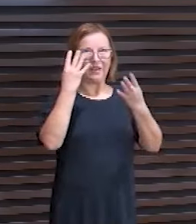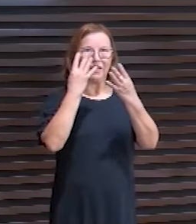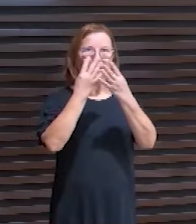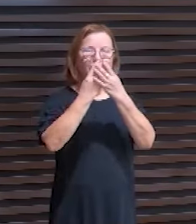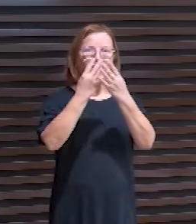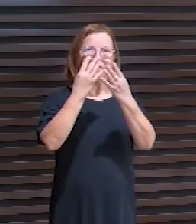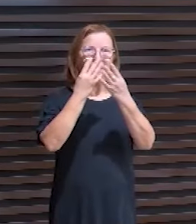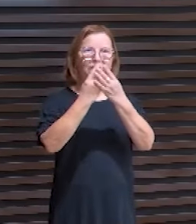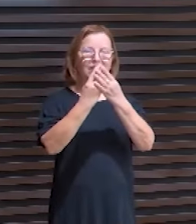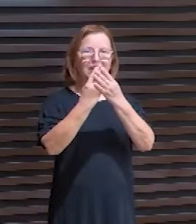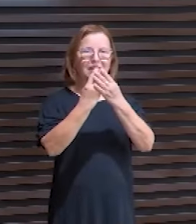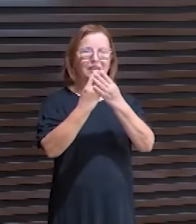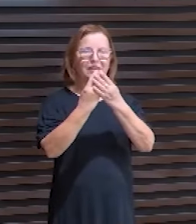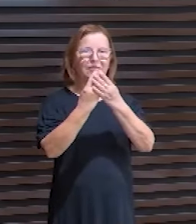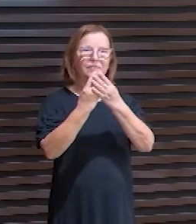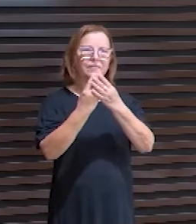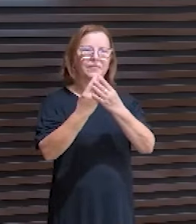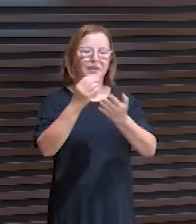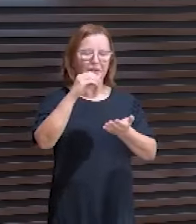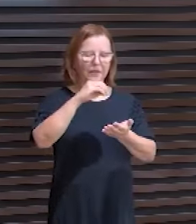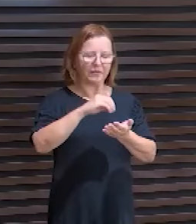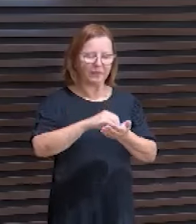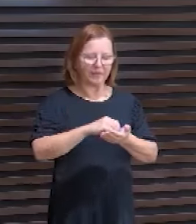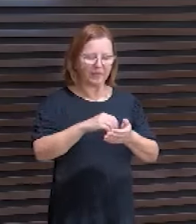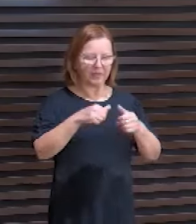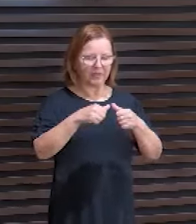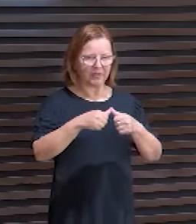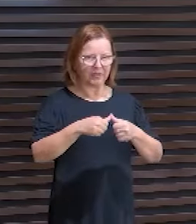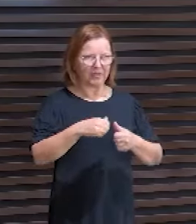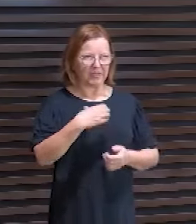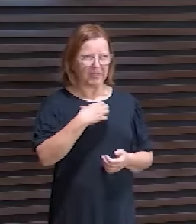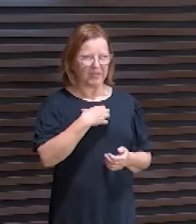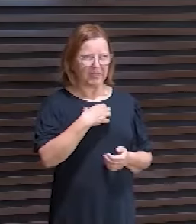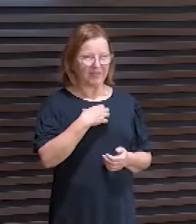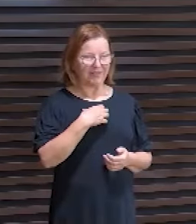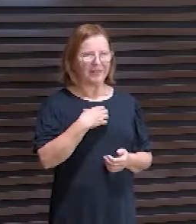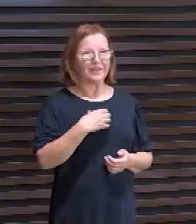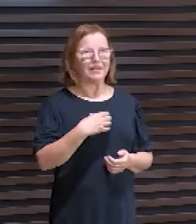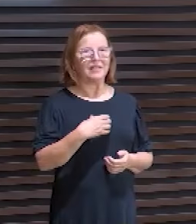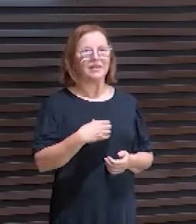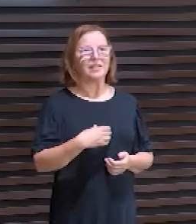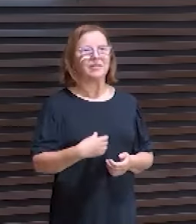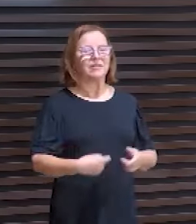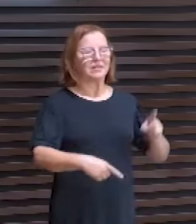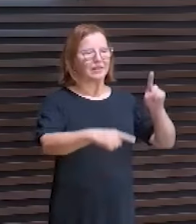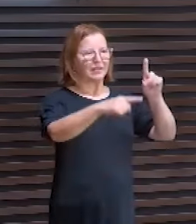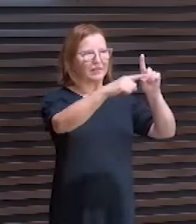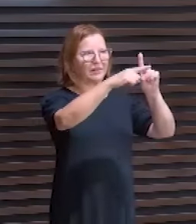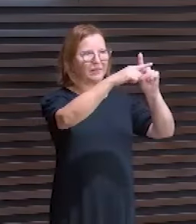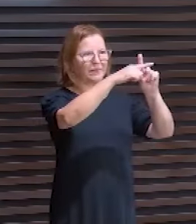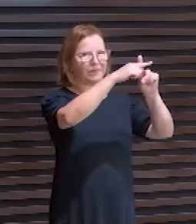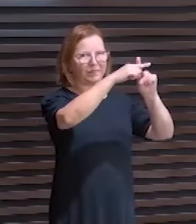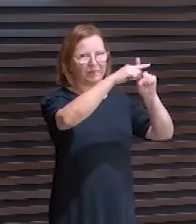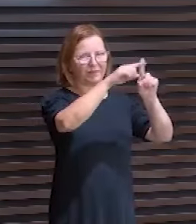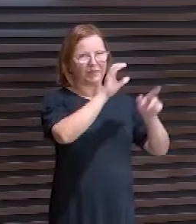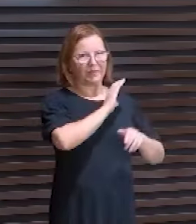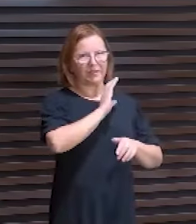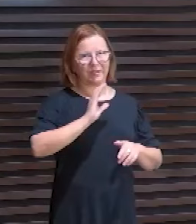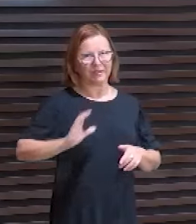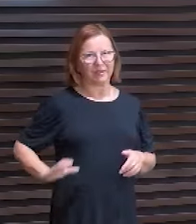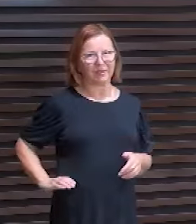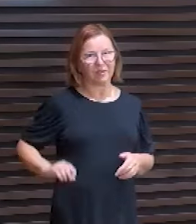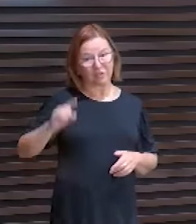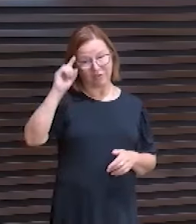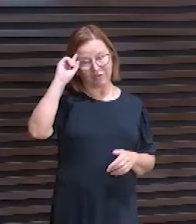e depositar esse egoísmo na cruz de Cristo diariamente eu sou convencido